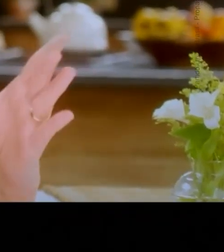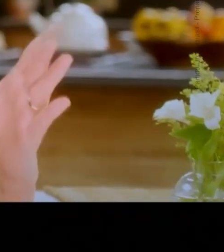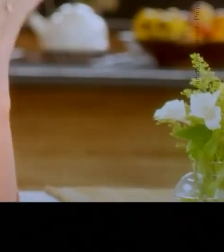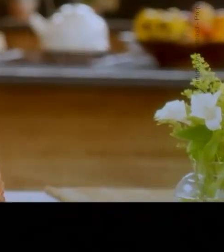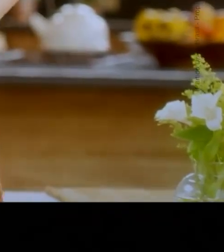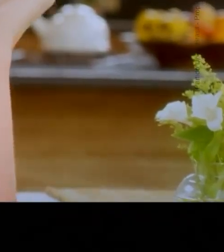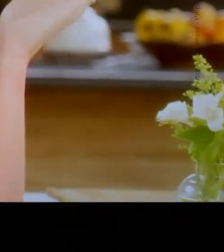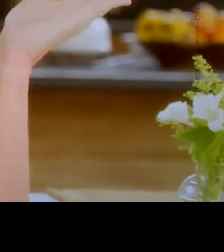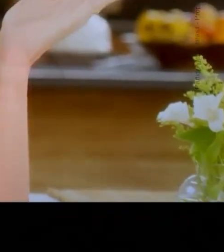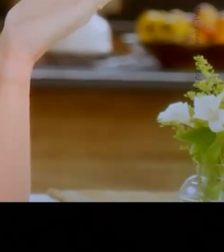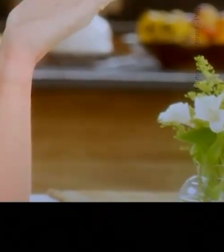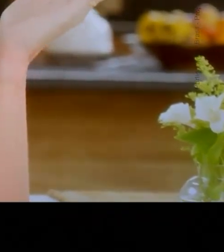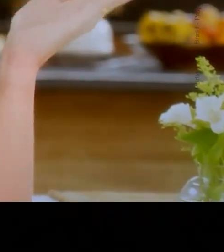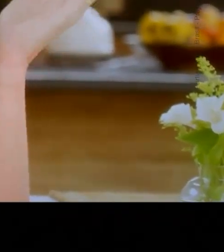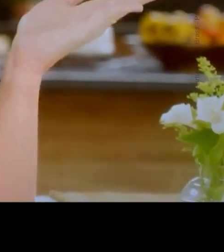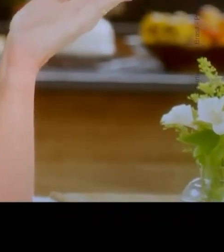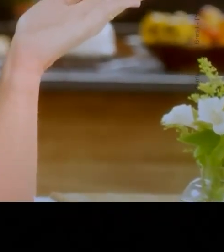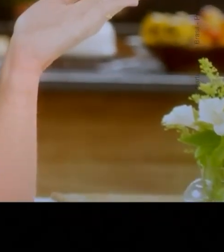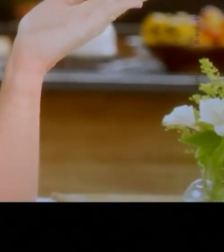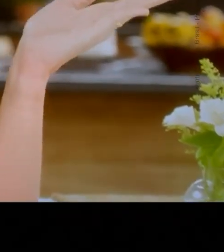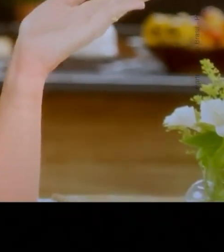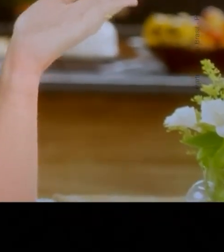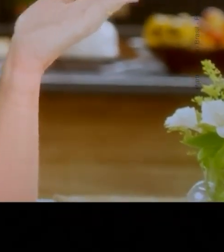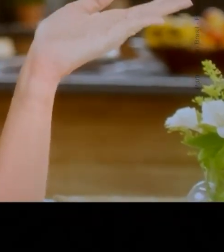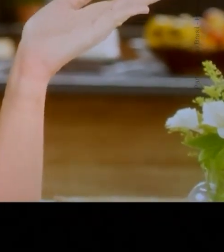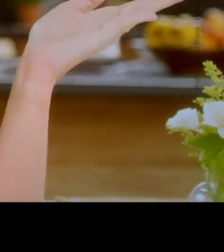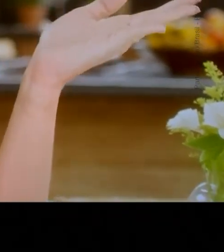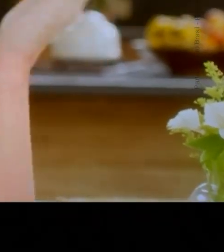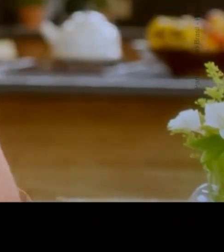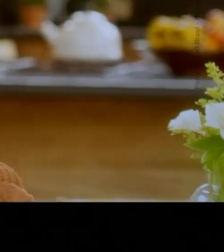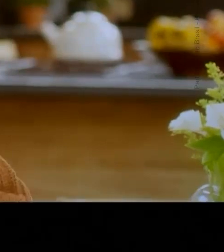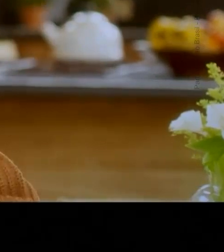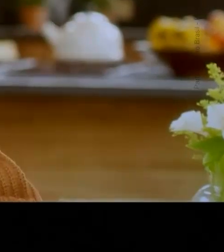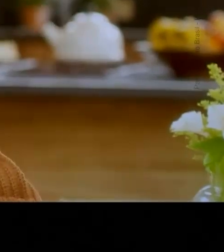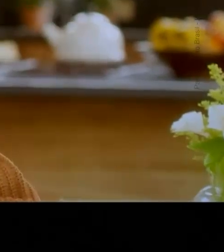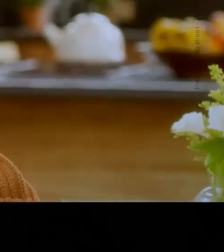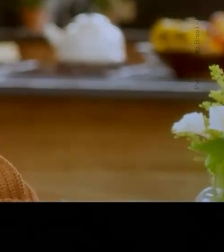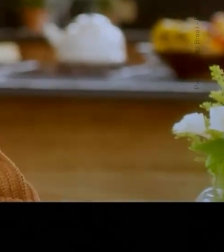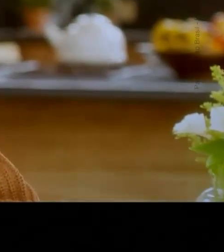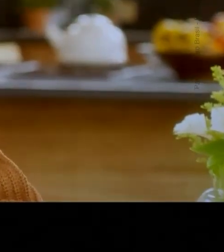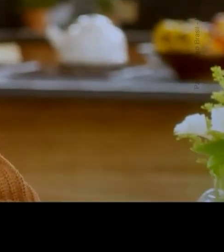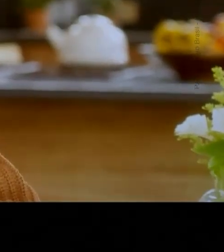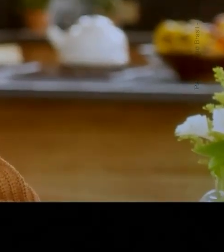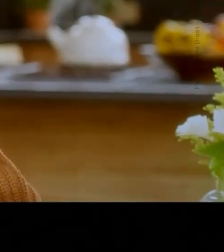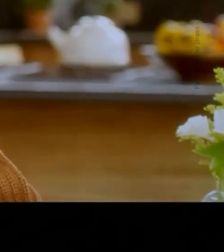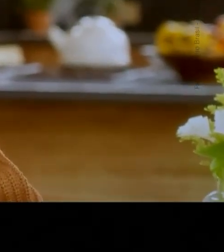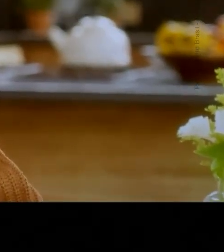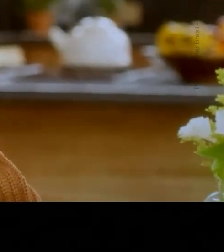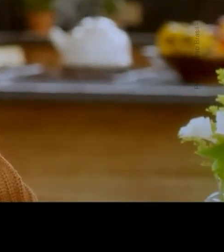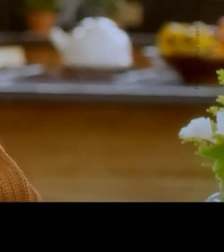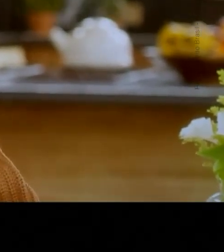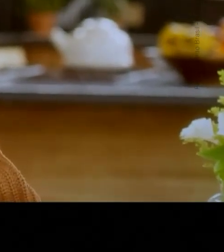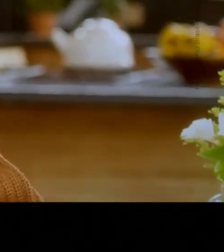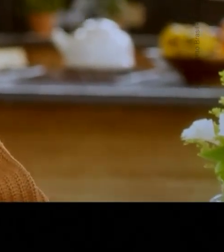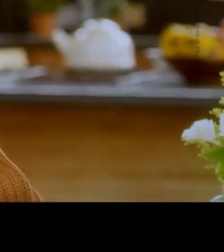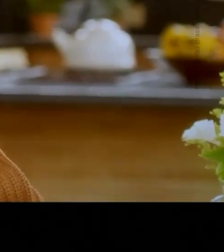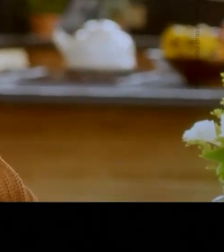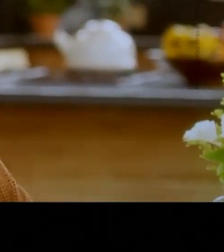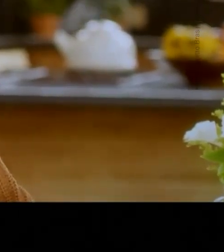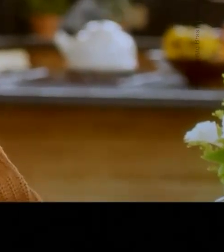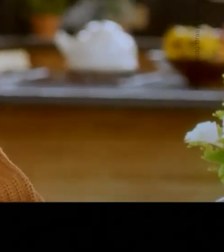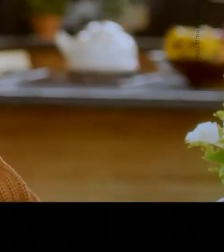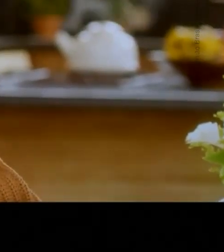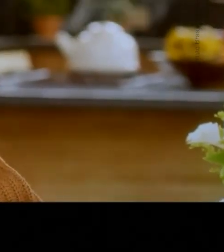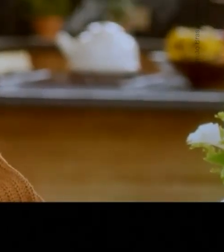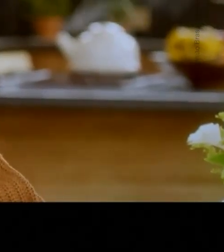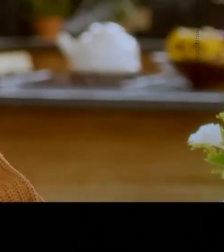líder. Em 2013, quando eu resolvi sair da fila dos que reclamam e vim para a fila dos que fazem o certo, eu fui protestar